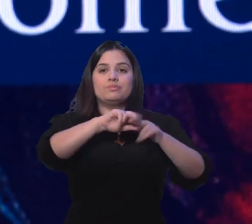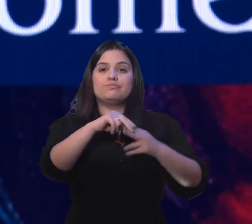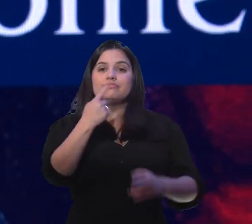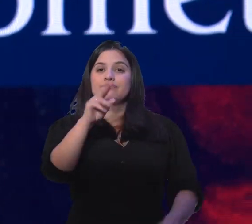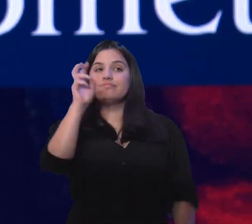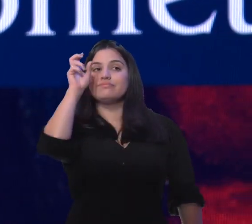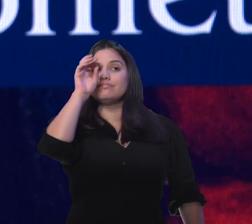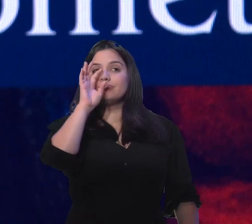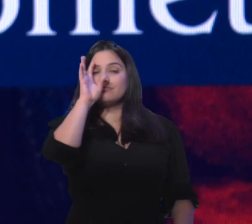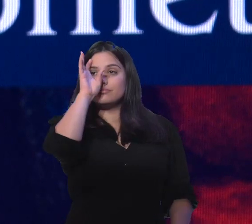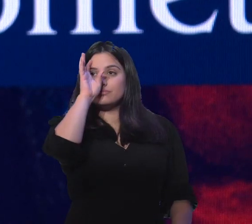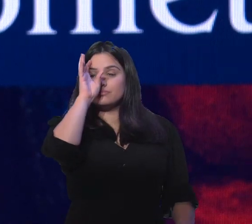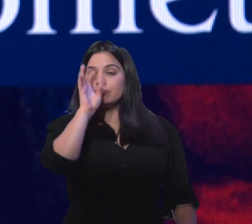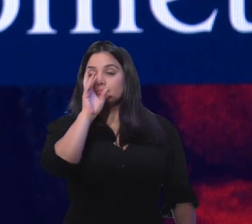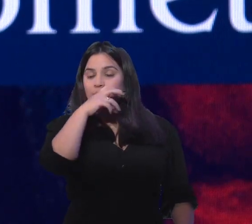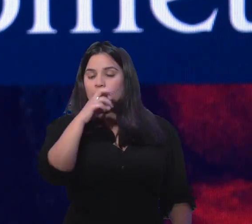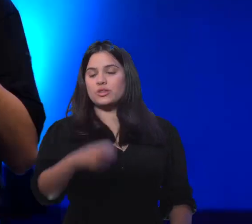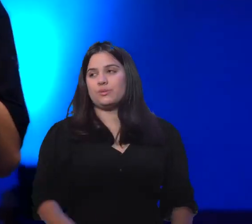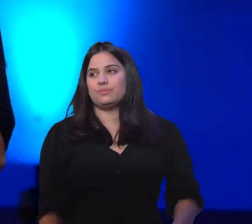coração?